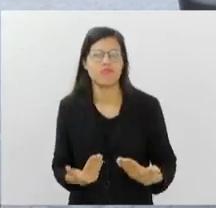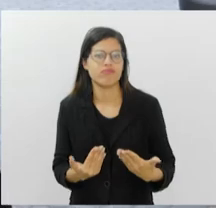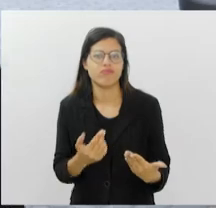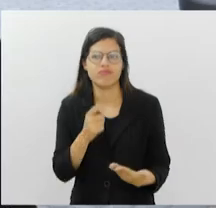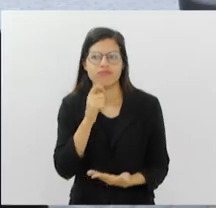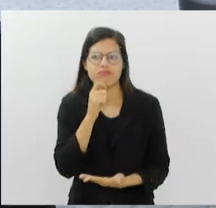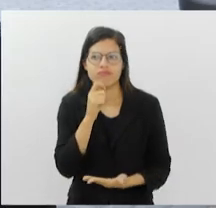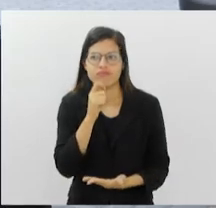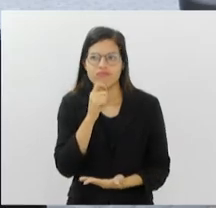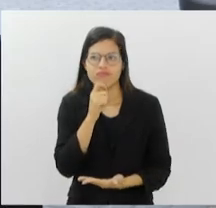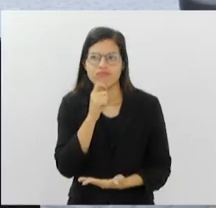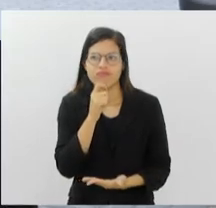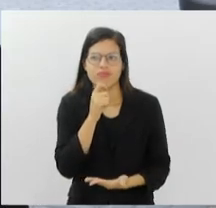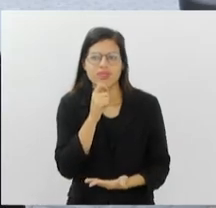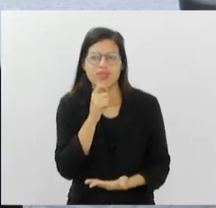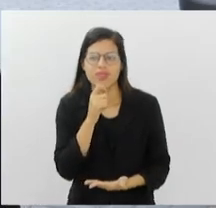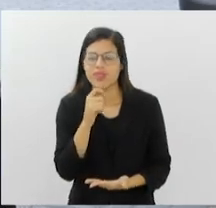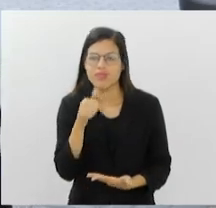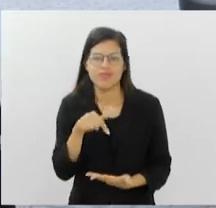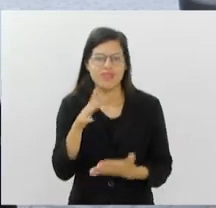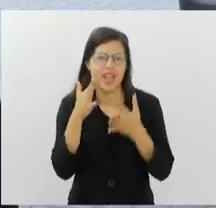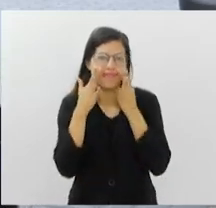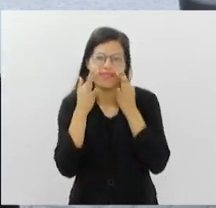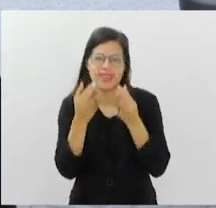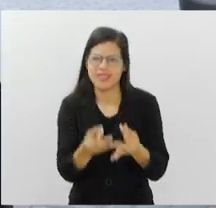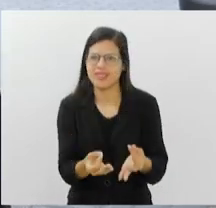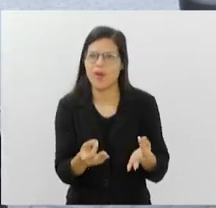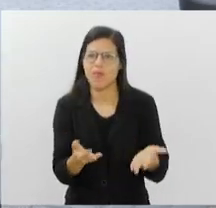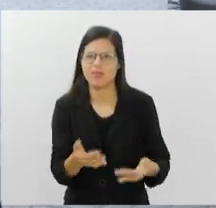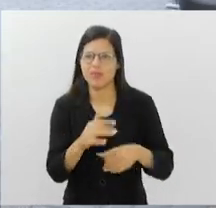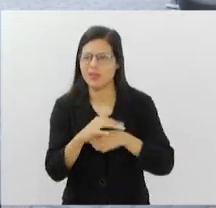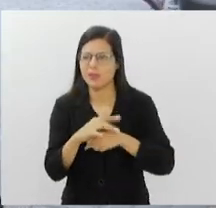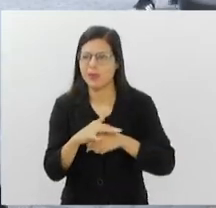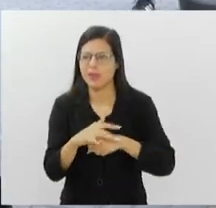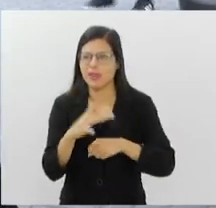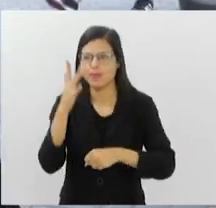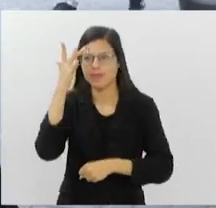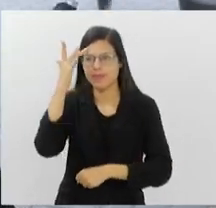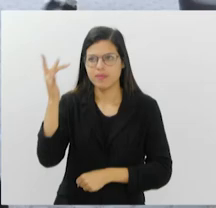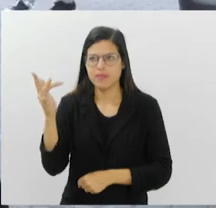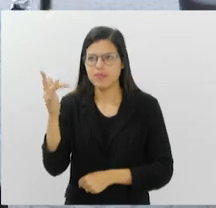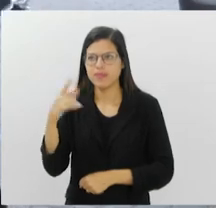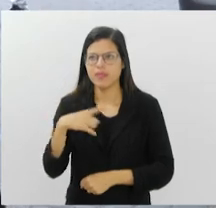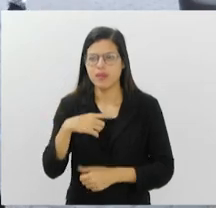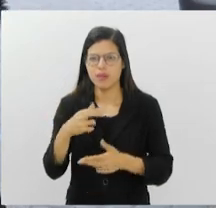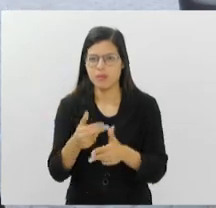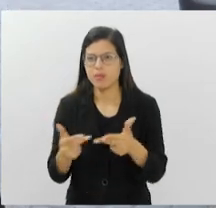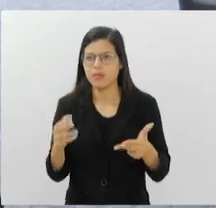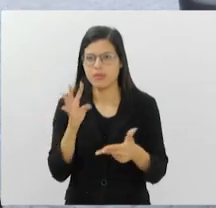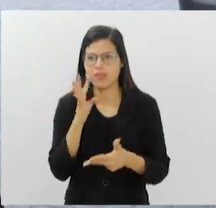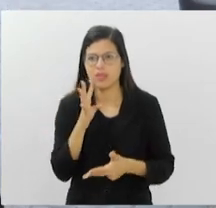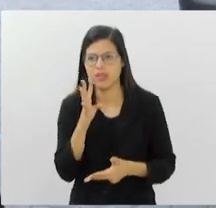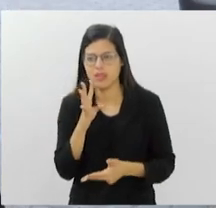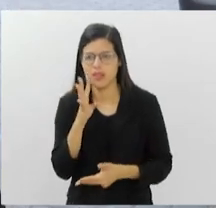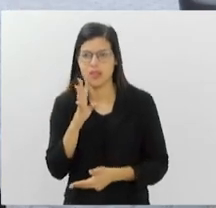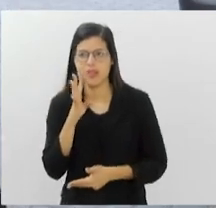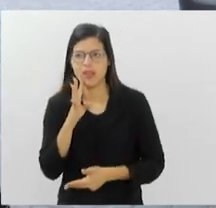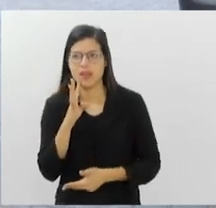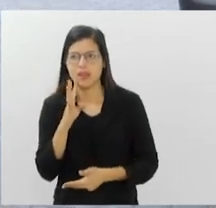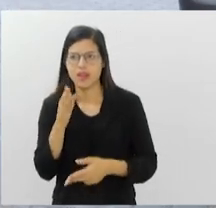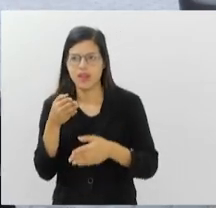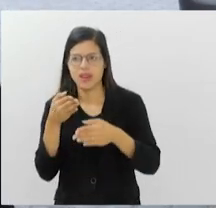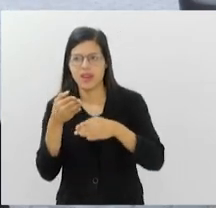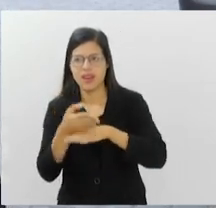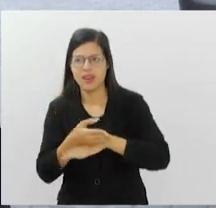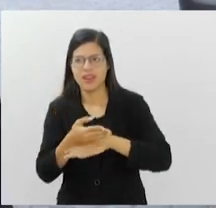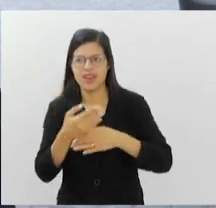o telesífilis. Amanhã pode ter uma coisa bacana. Amanhã nós vamos entrar no jogo Fla-Flu,